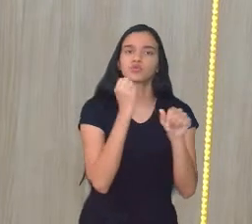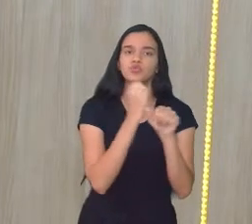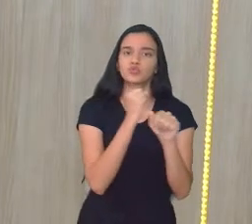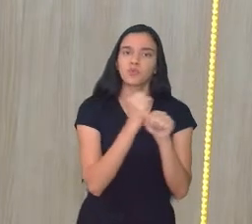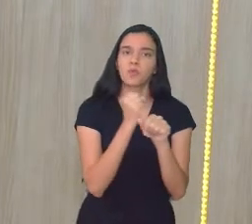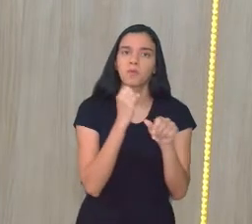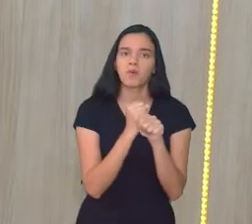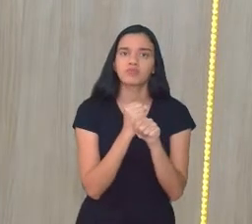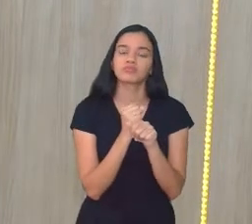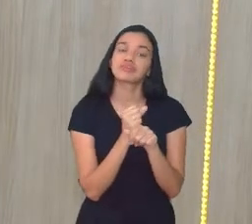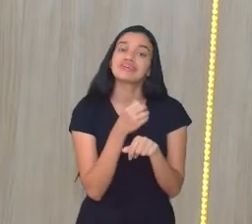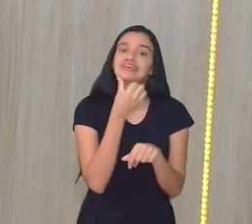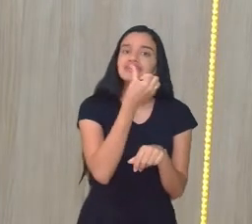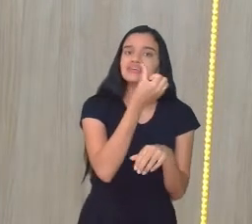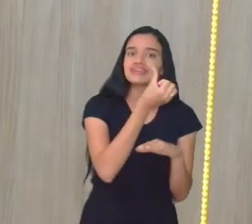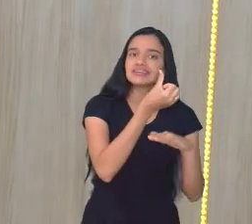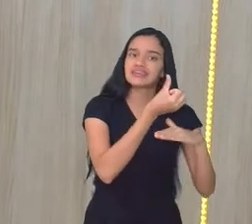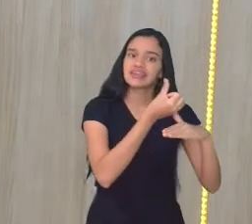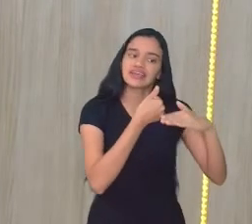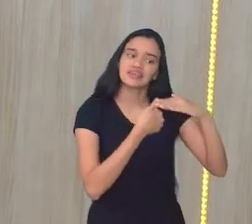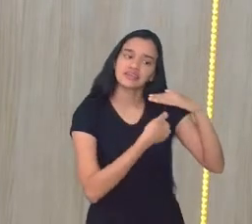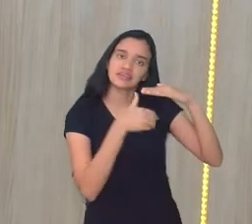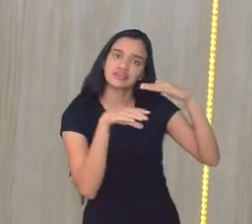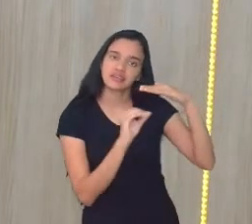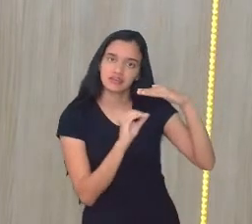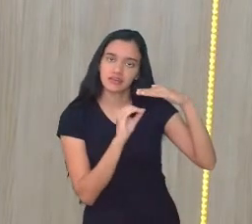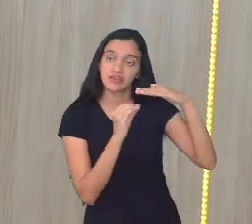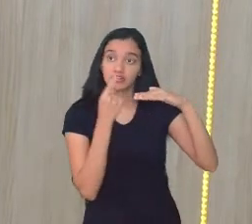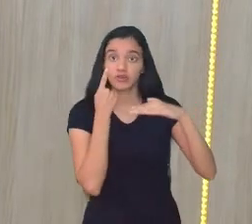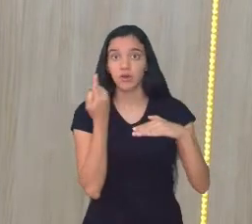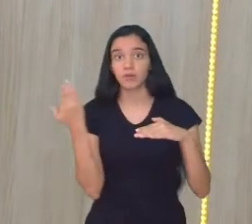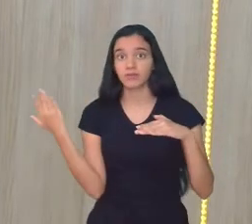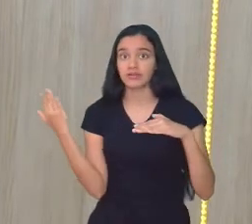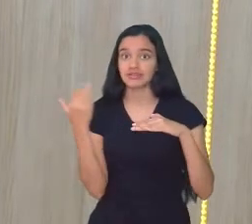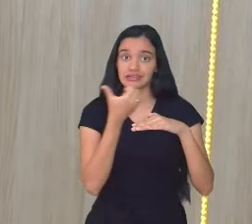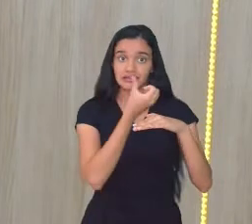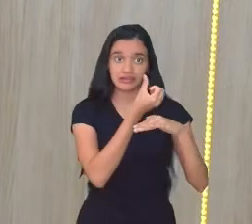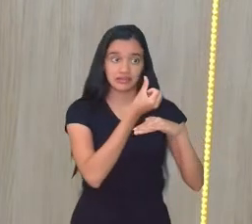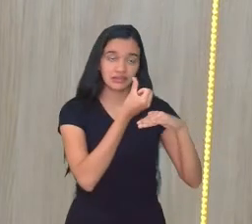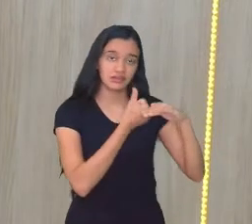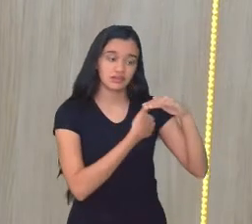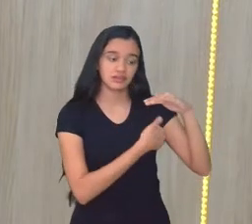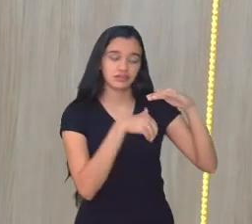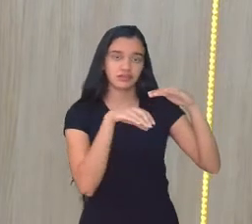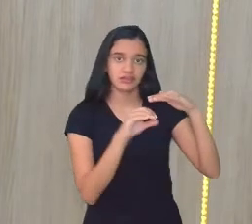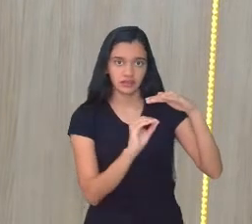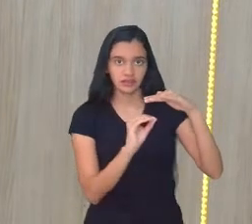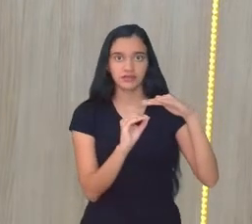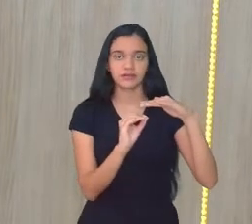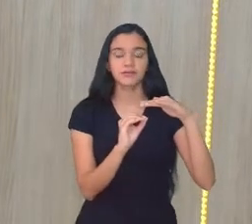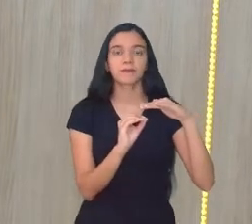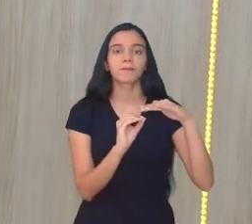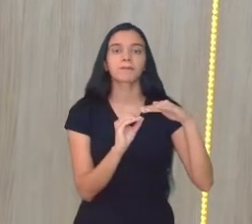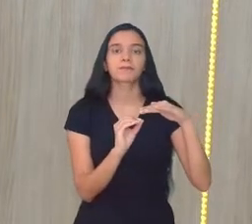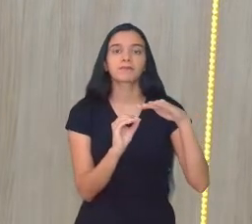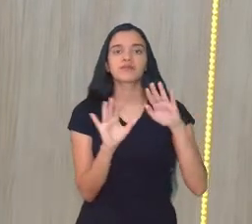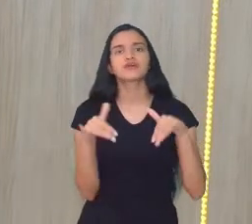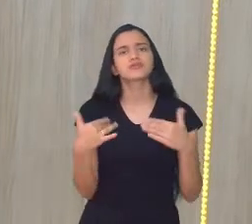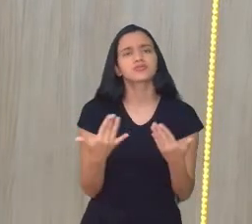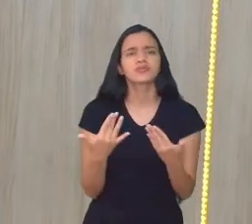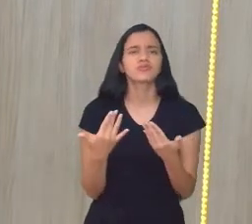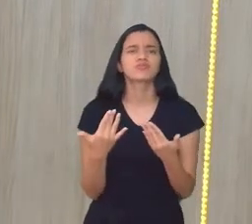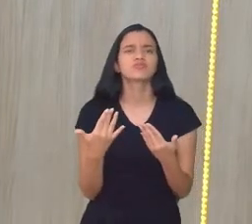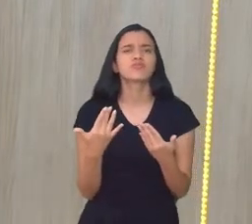frações vai dar 6 frações de 10. Aqui, ó. 6 partes de 10.